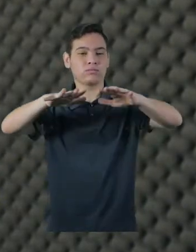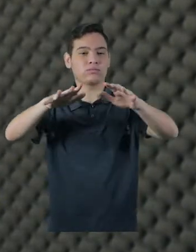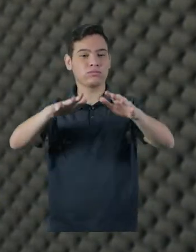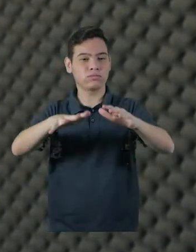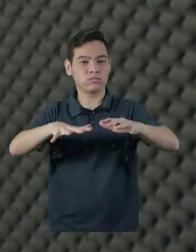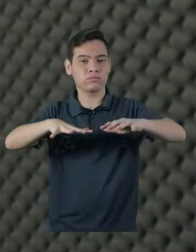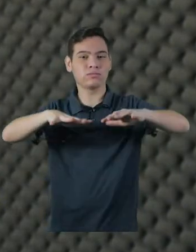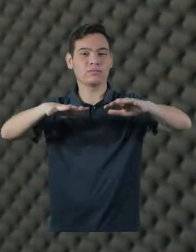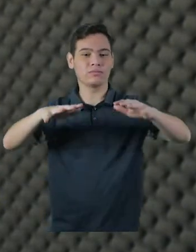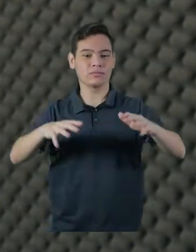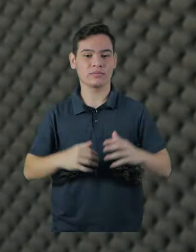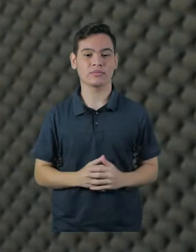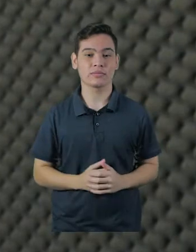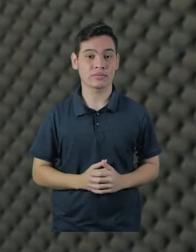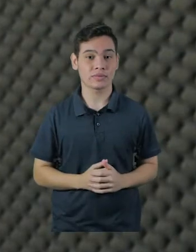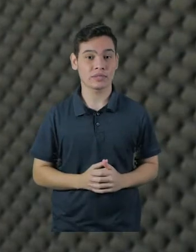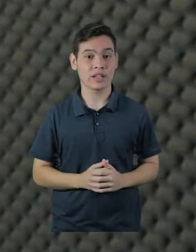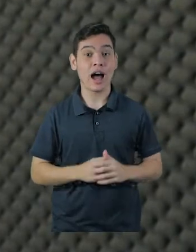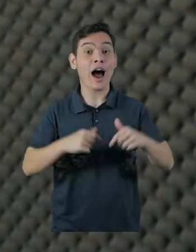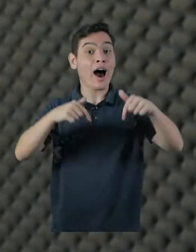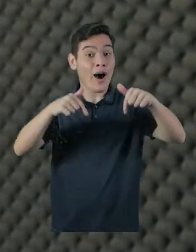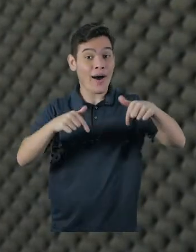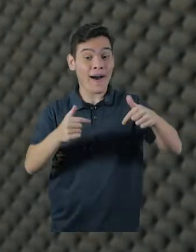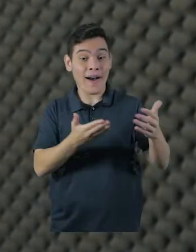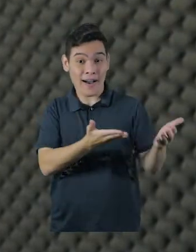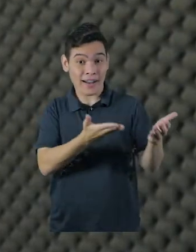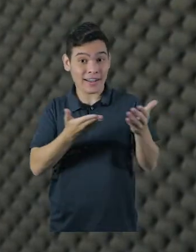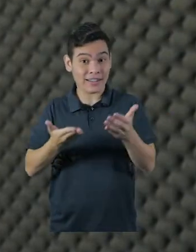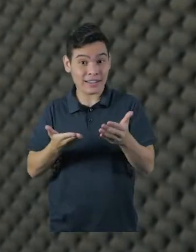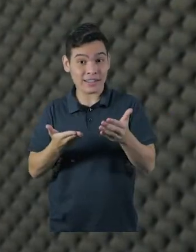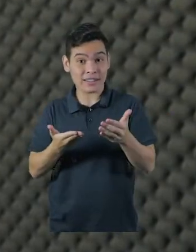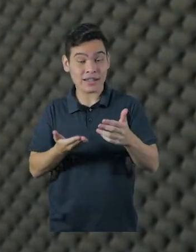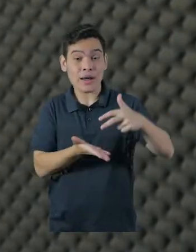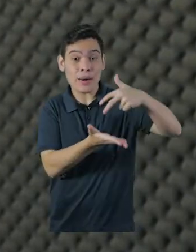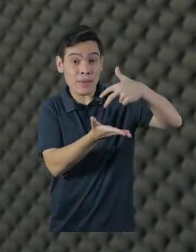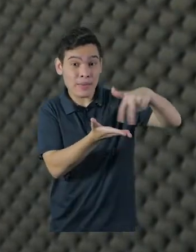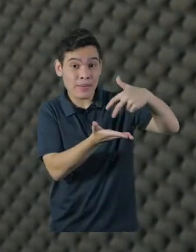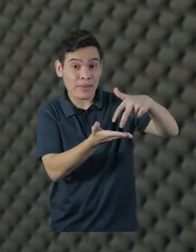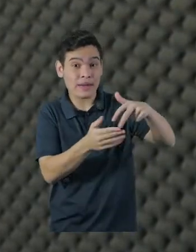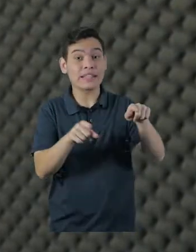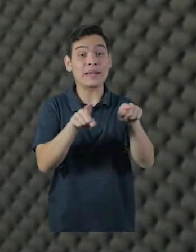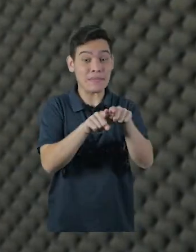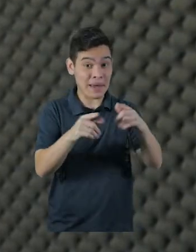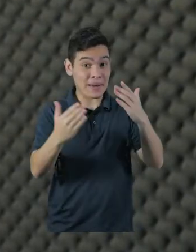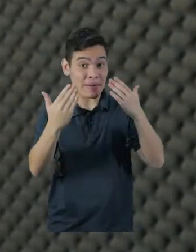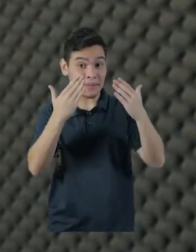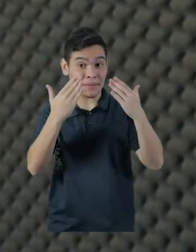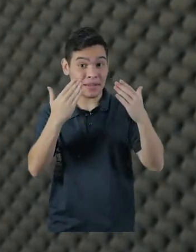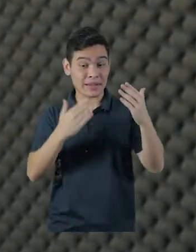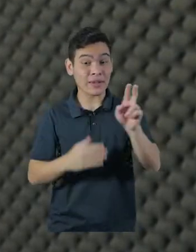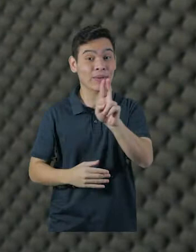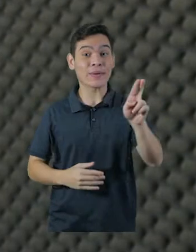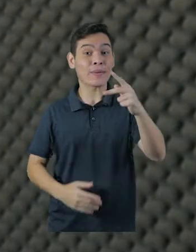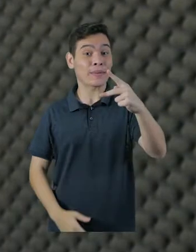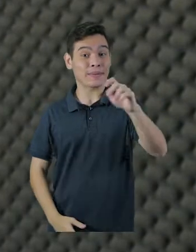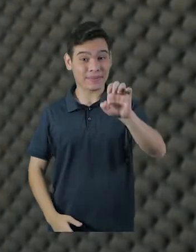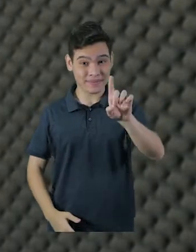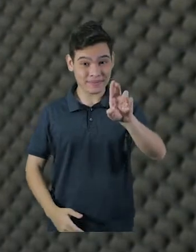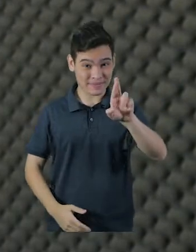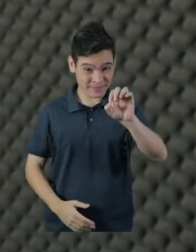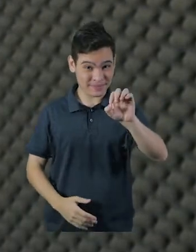Neste episódio, o bailarino, pesquisador e psicólogo Pedro Penuela traz